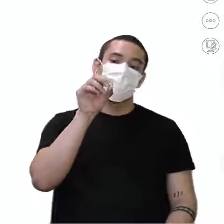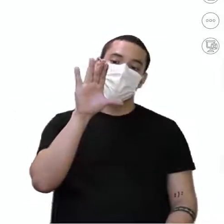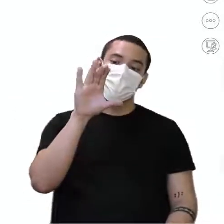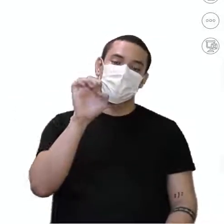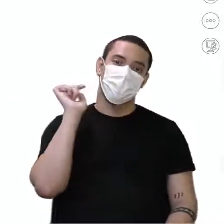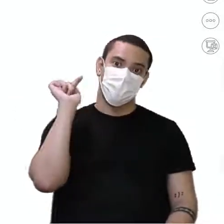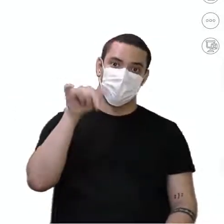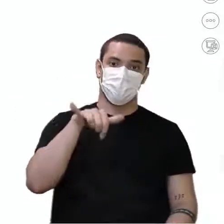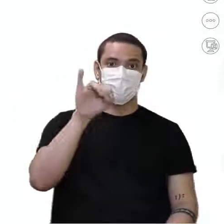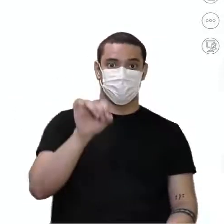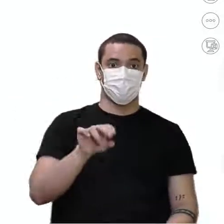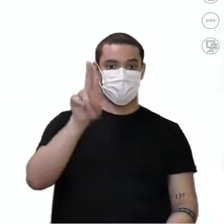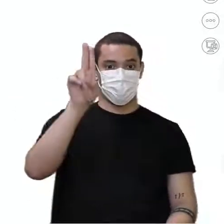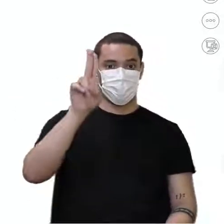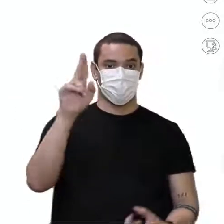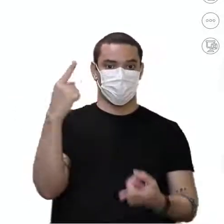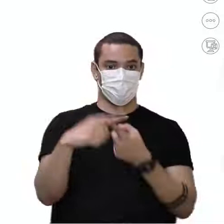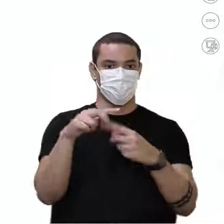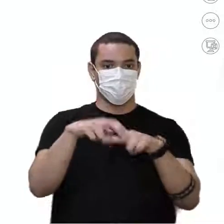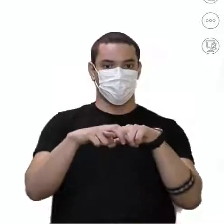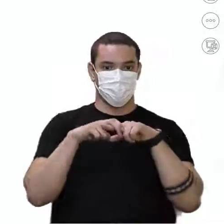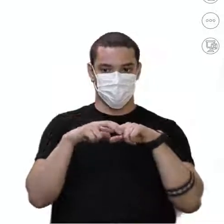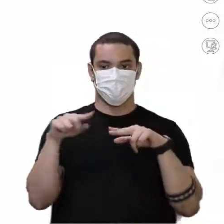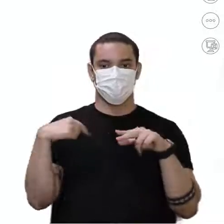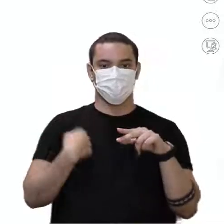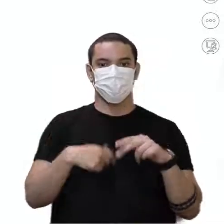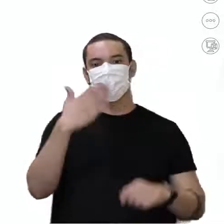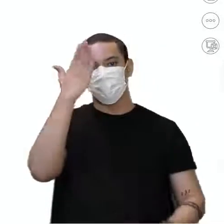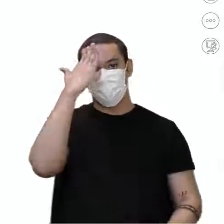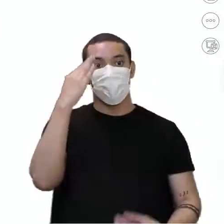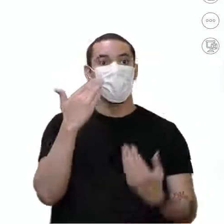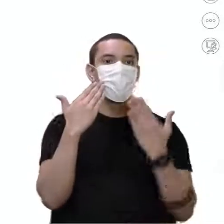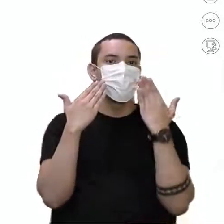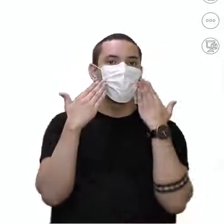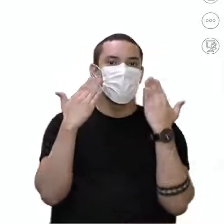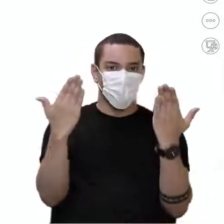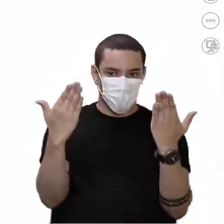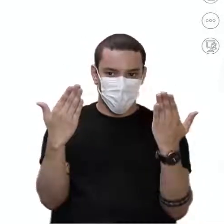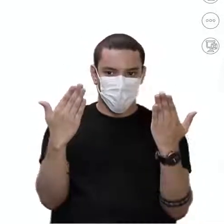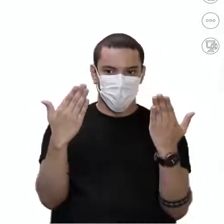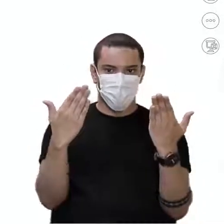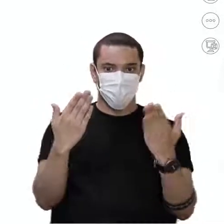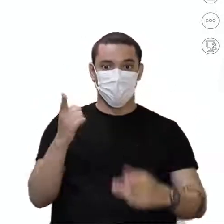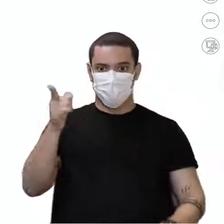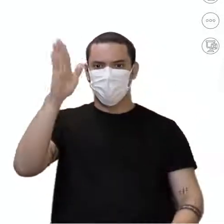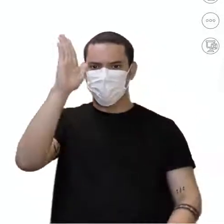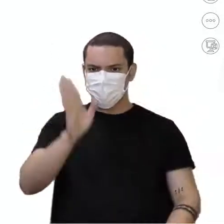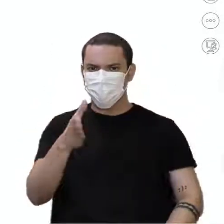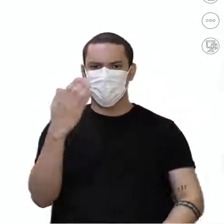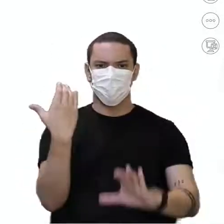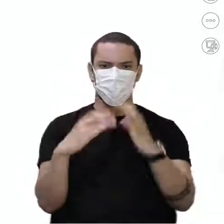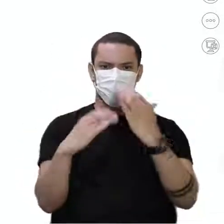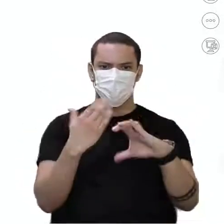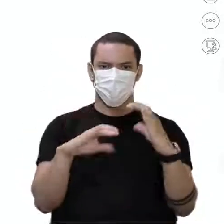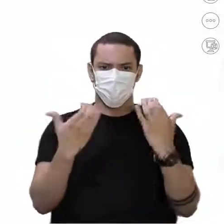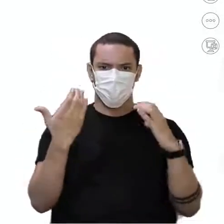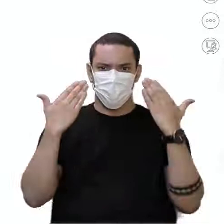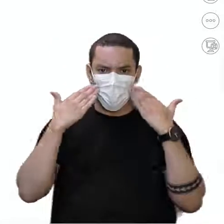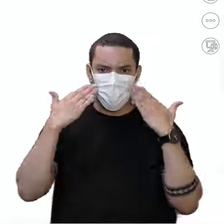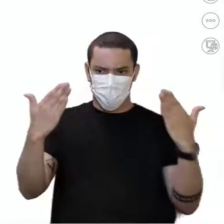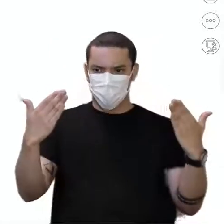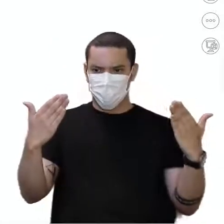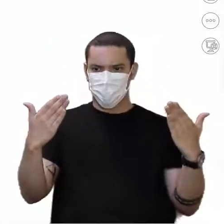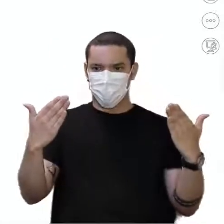Então, has he ever sung in public? Ele já cantou em